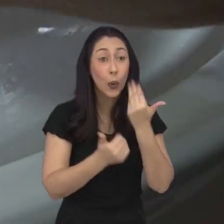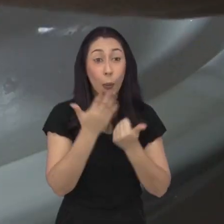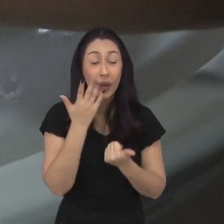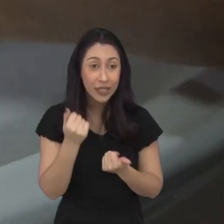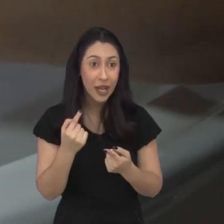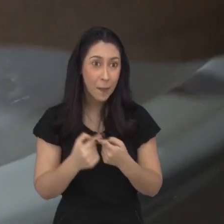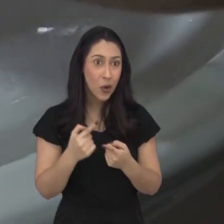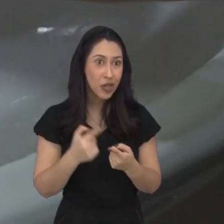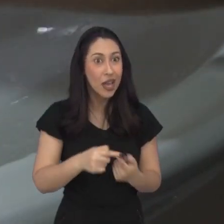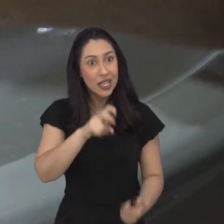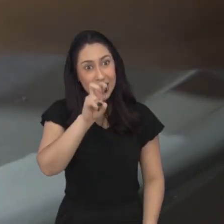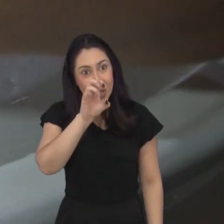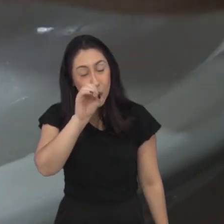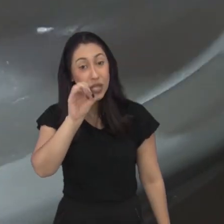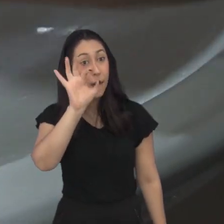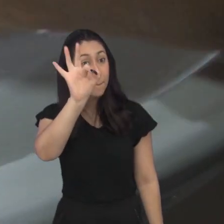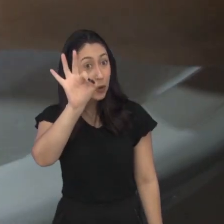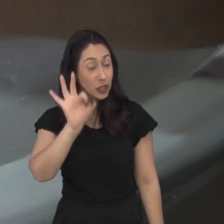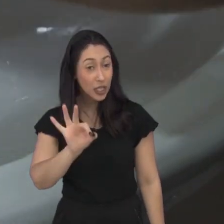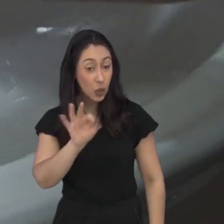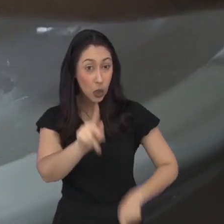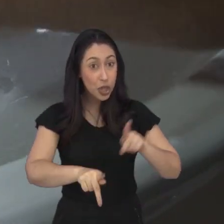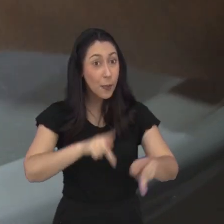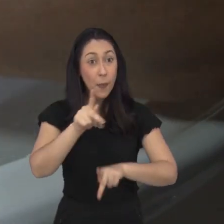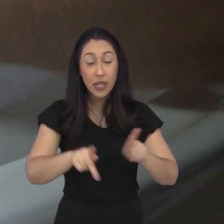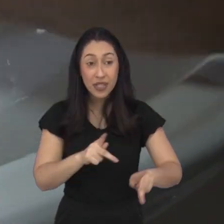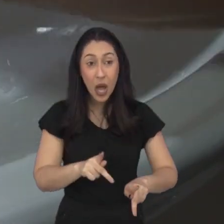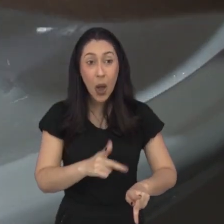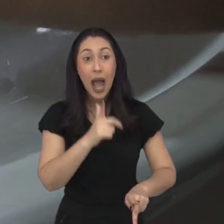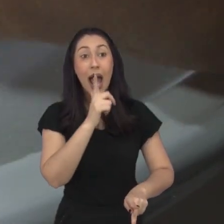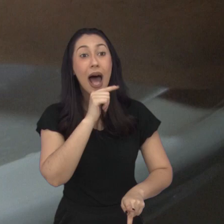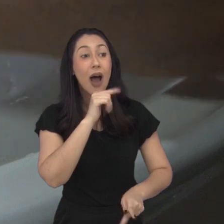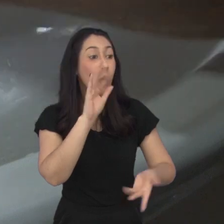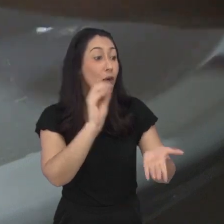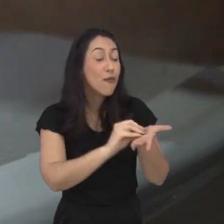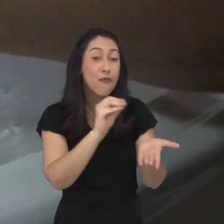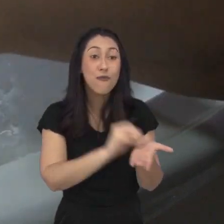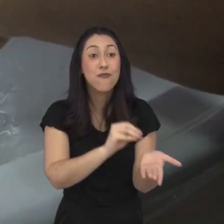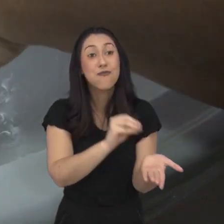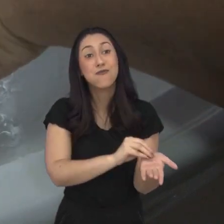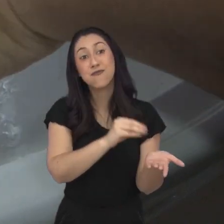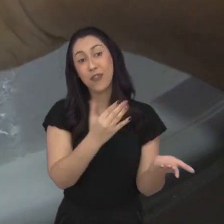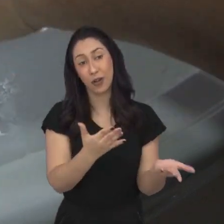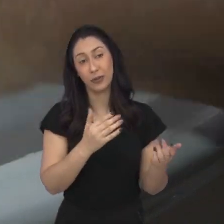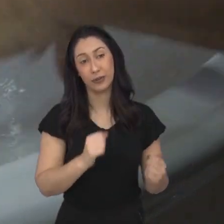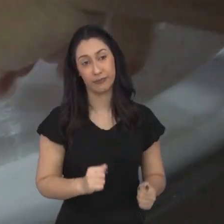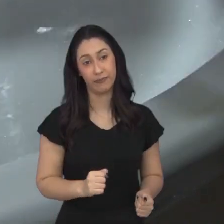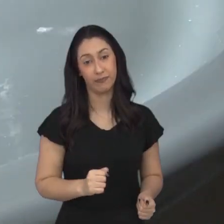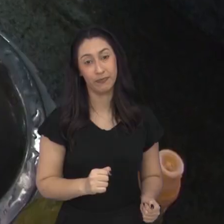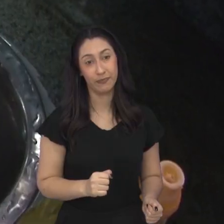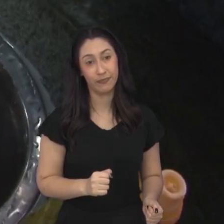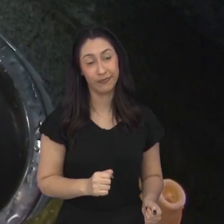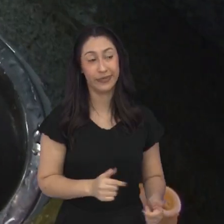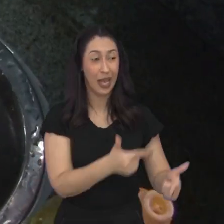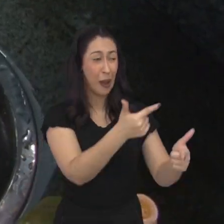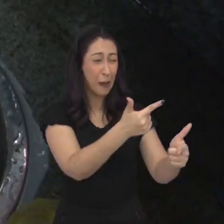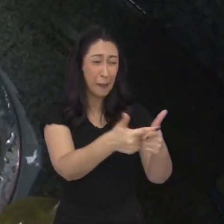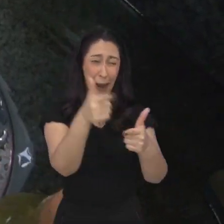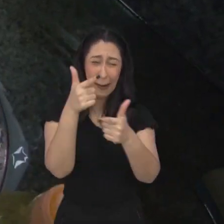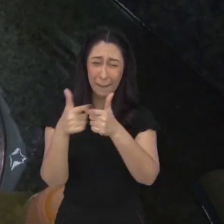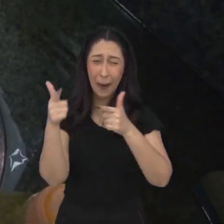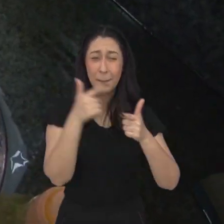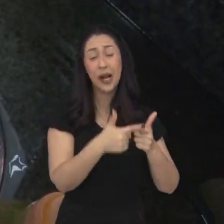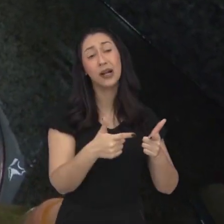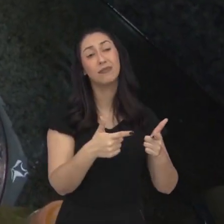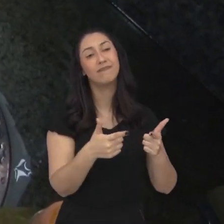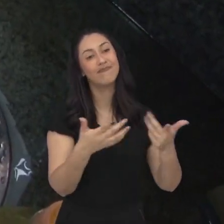e metade da população mundial enfrenta escassez de água durante, ao menos, um período do ano. Enfrentar